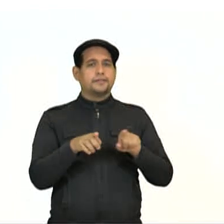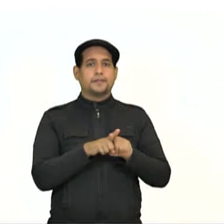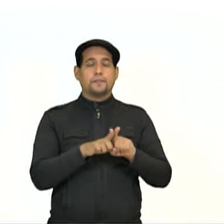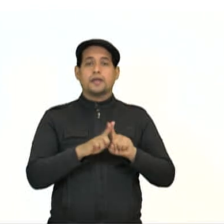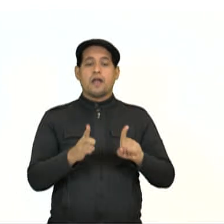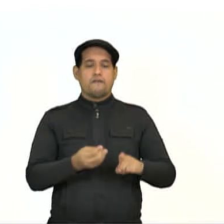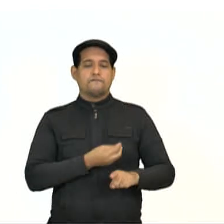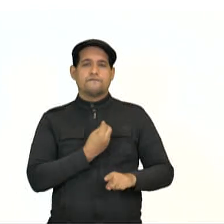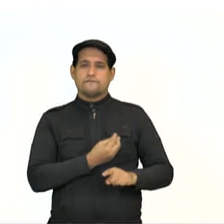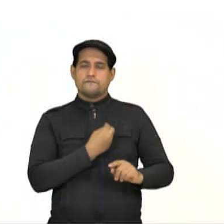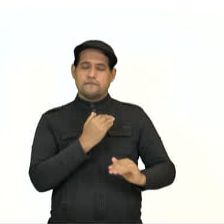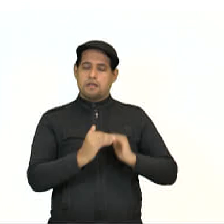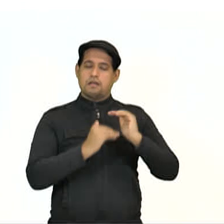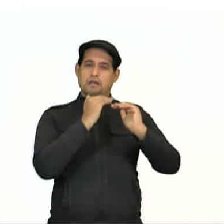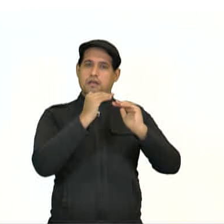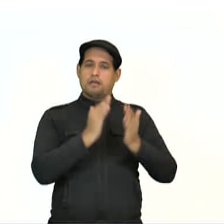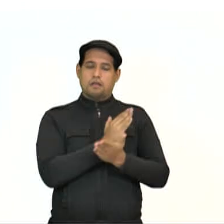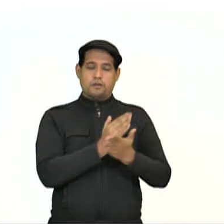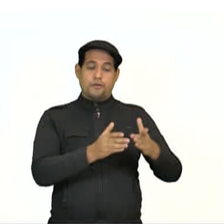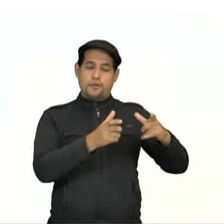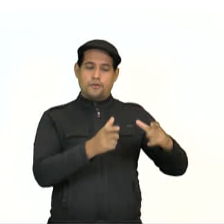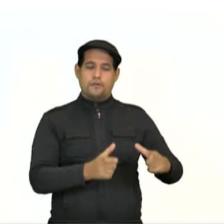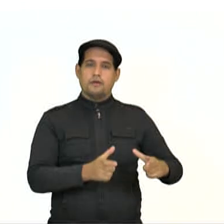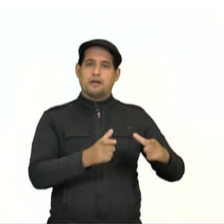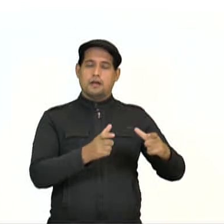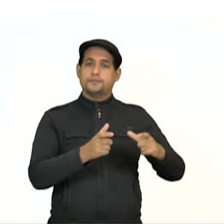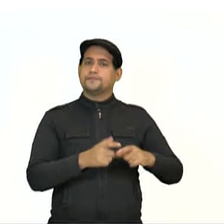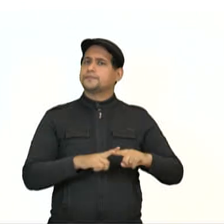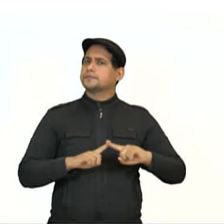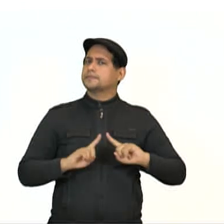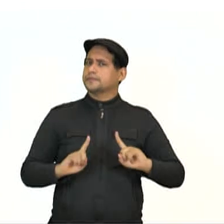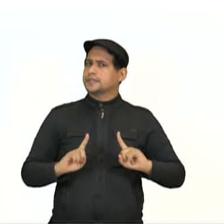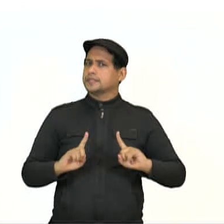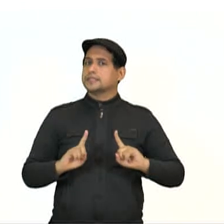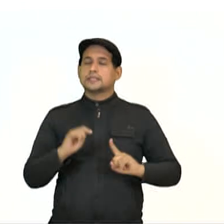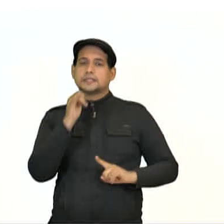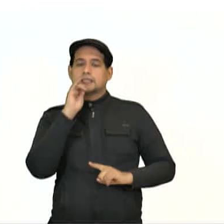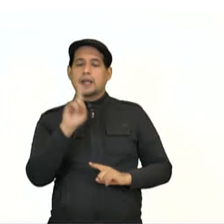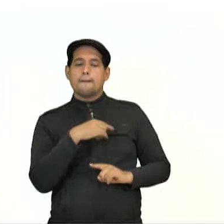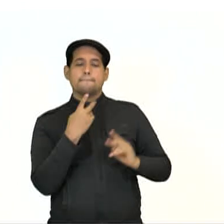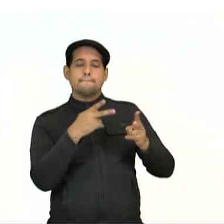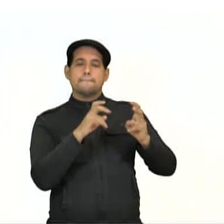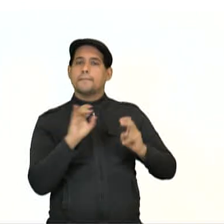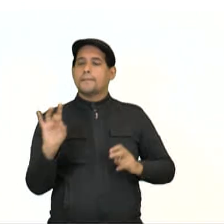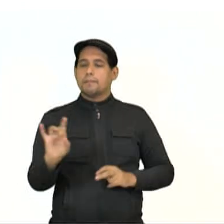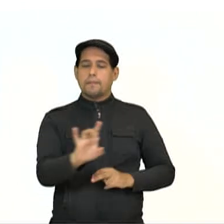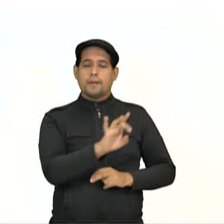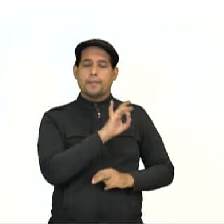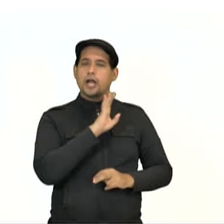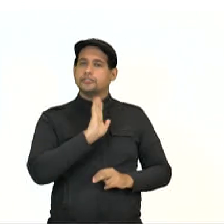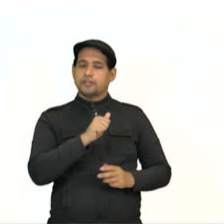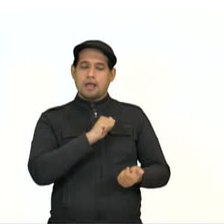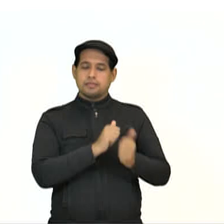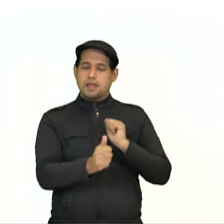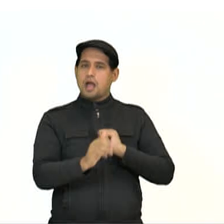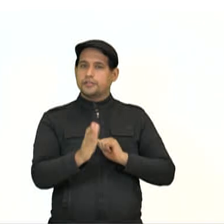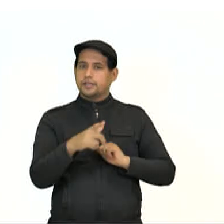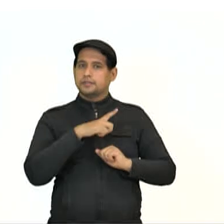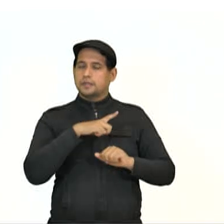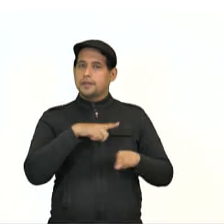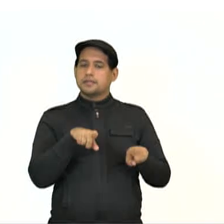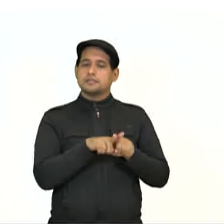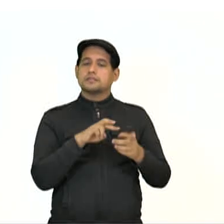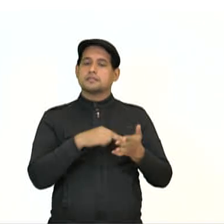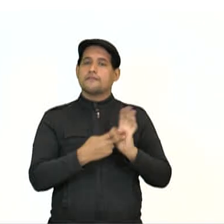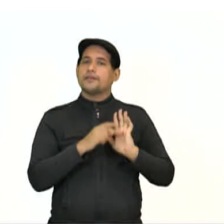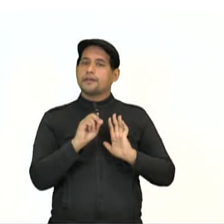a sobreviver em um determinado local. Com isso, a gente vê que os indivíduos que são mais adaptados, eles